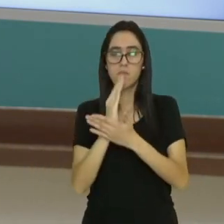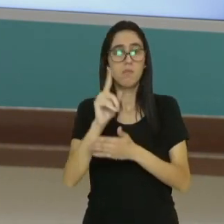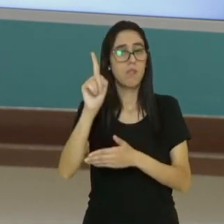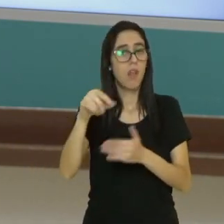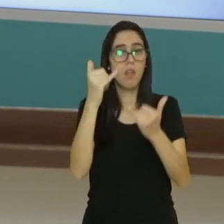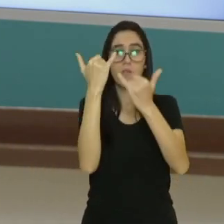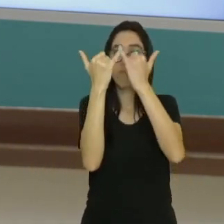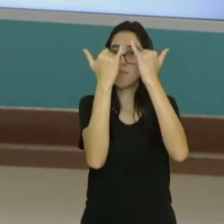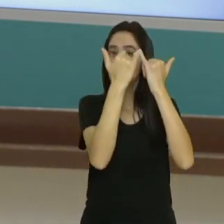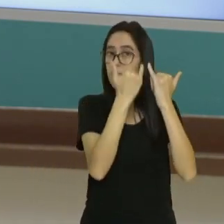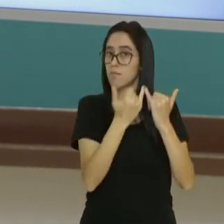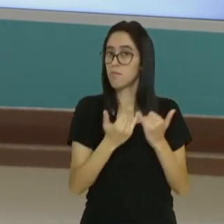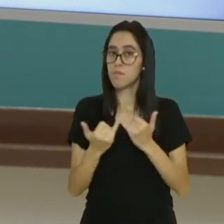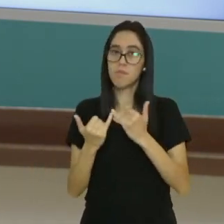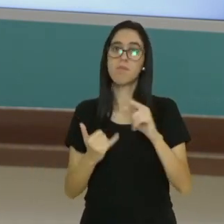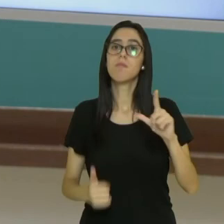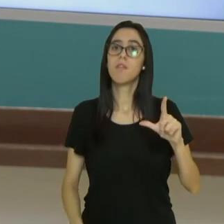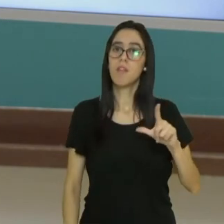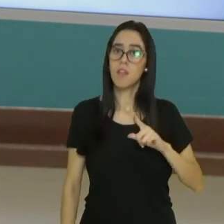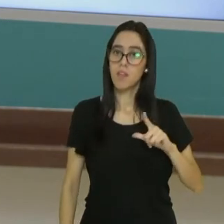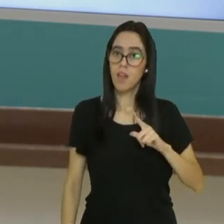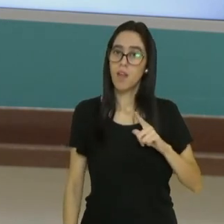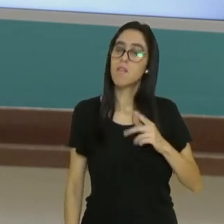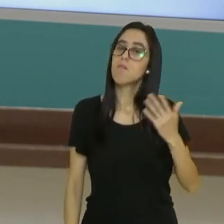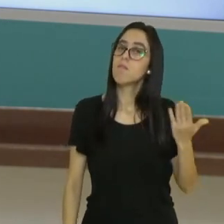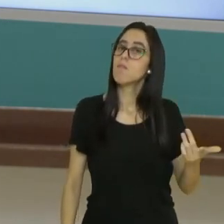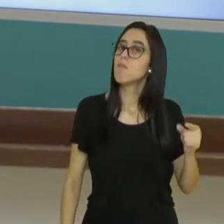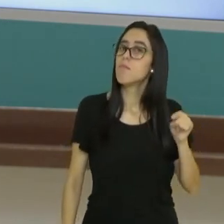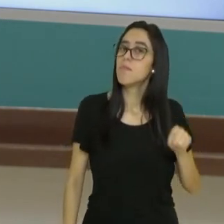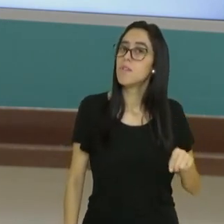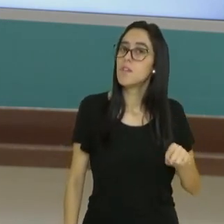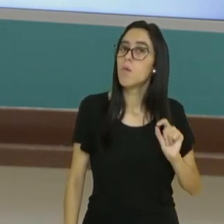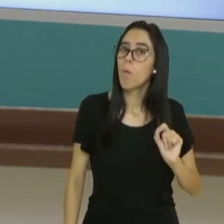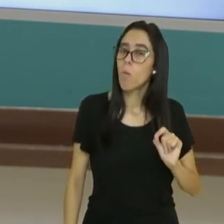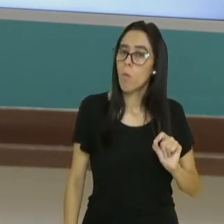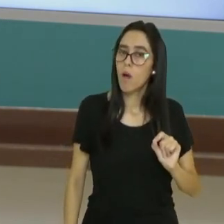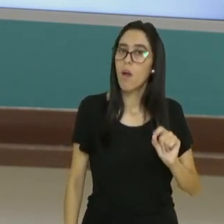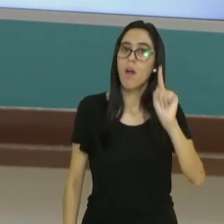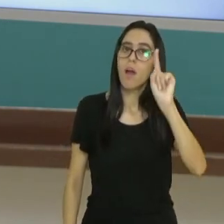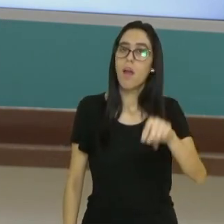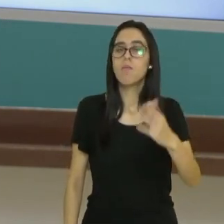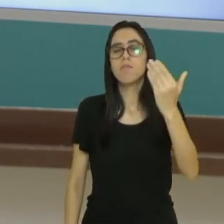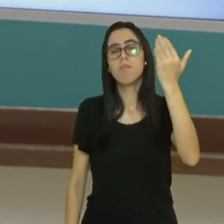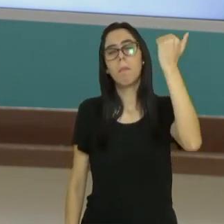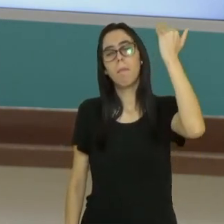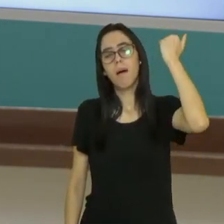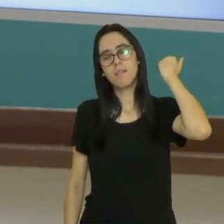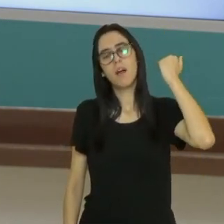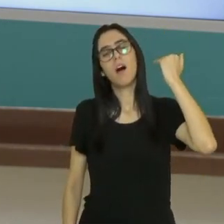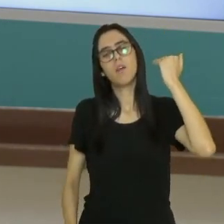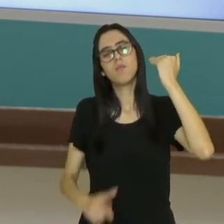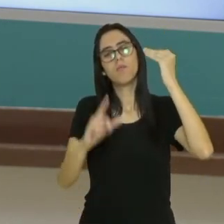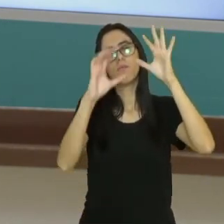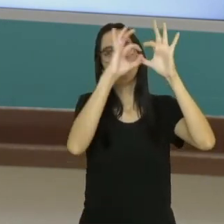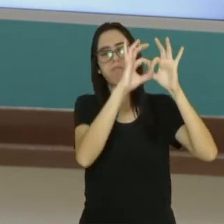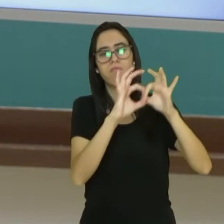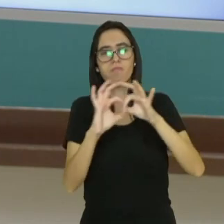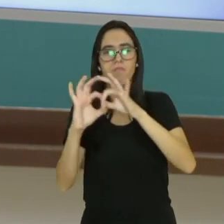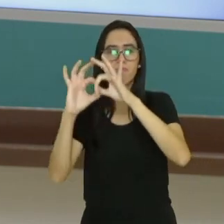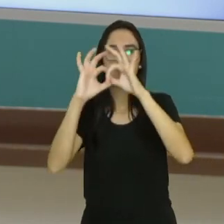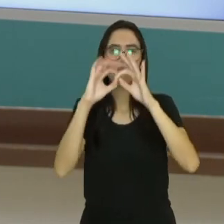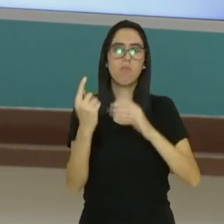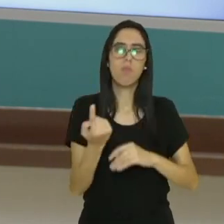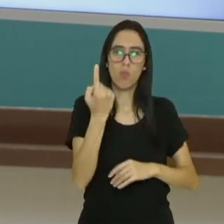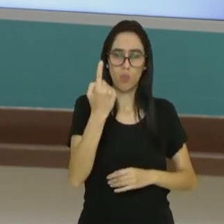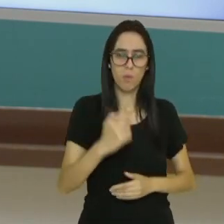semelhantes nesses continentes diferentes. Então, isso é evidência de que em algum momento eles estiveram unidos, né?